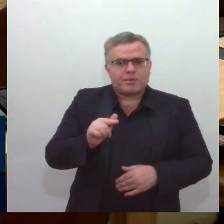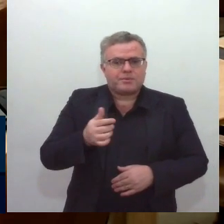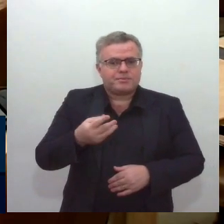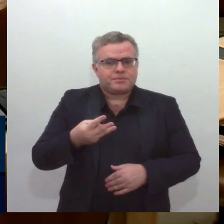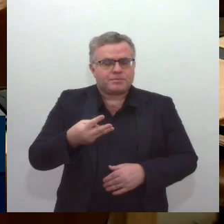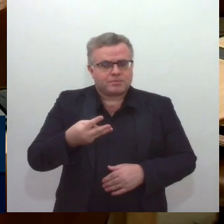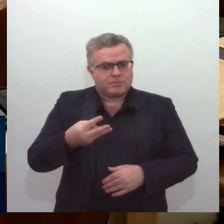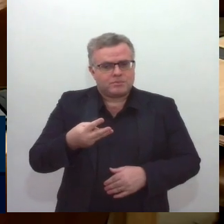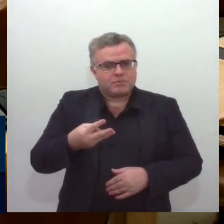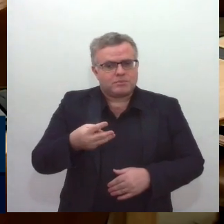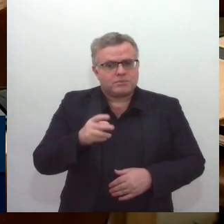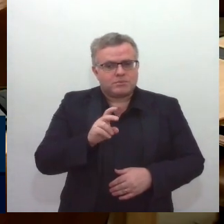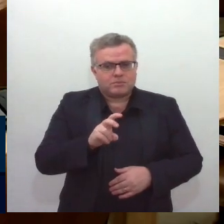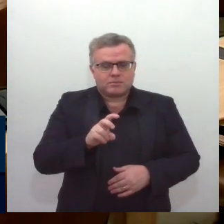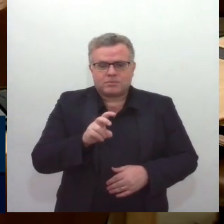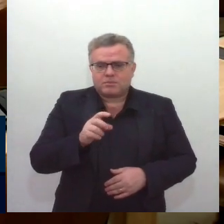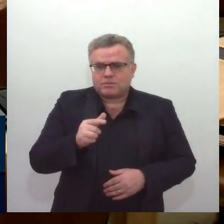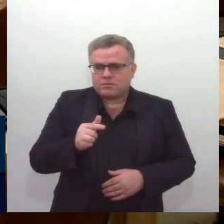572,